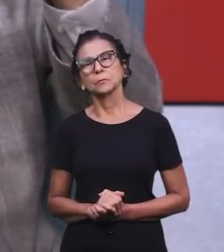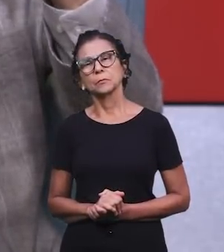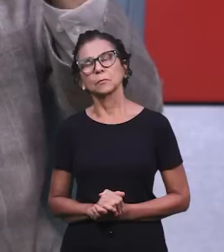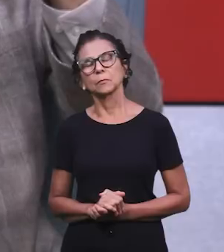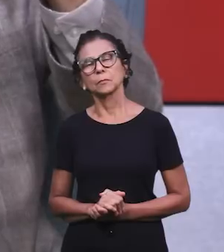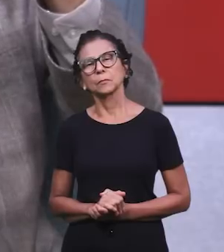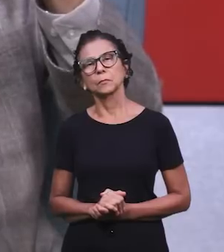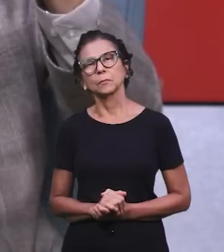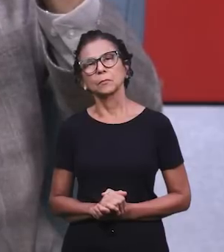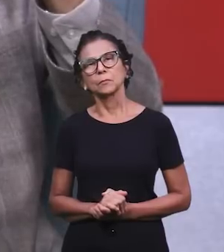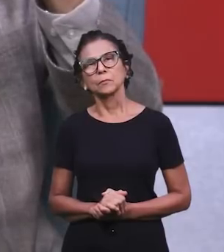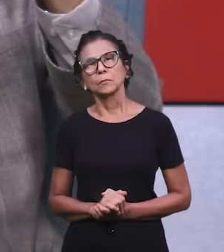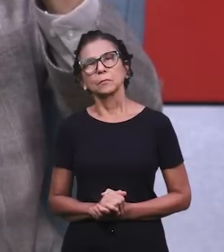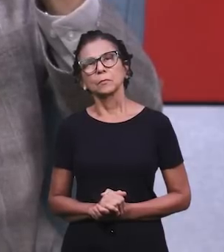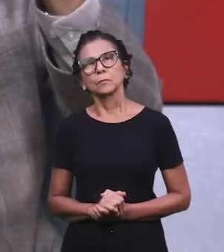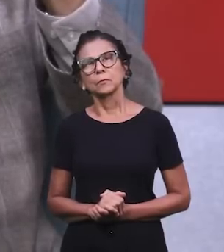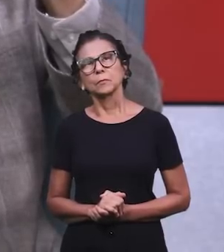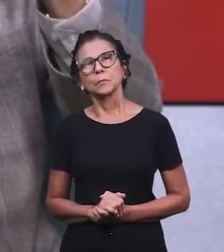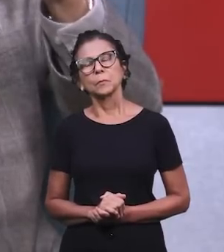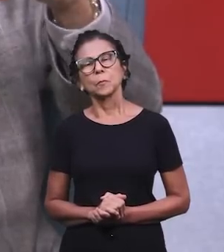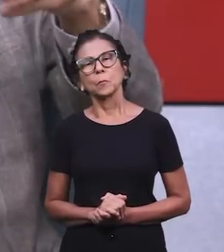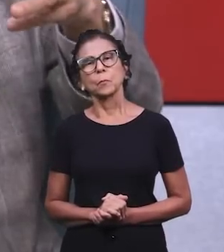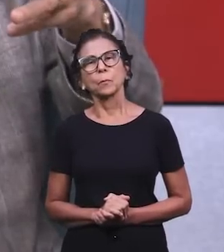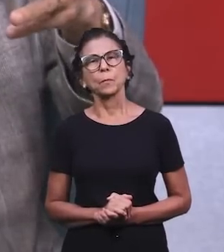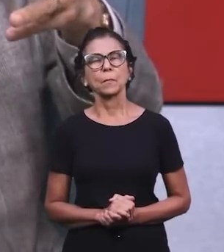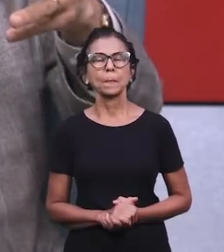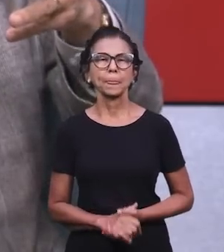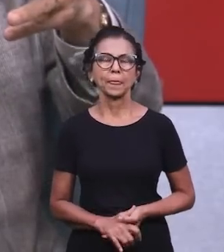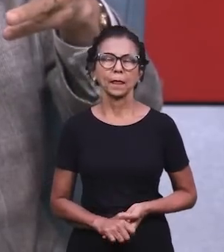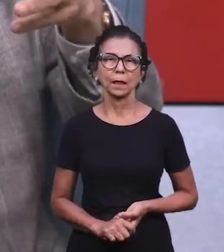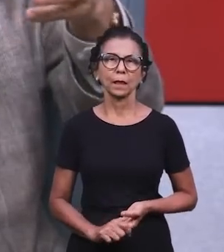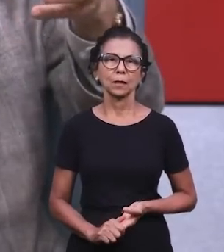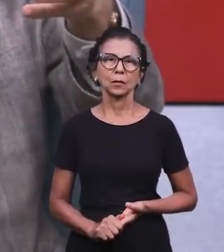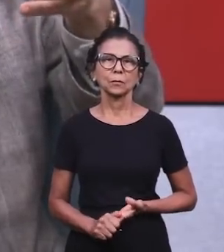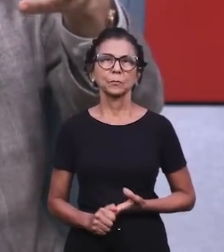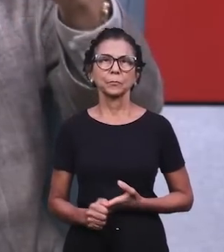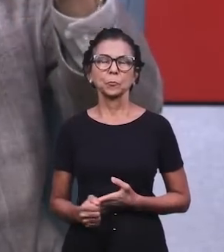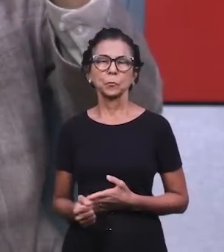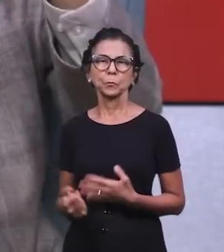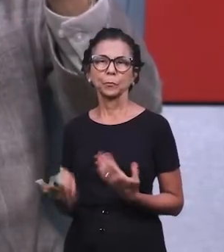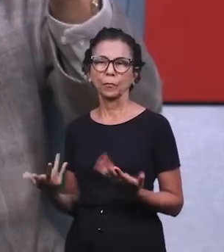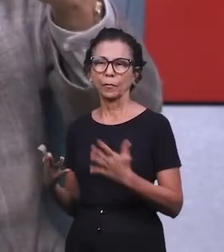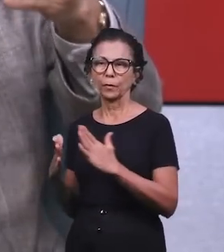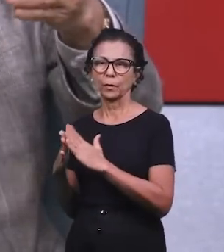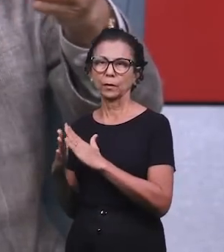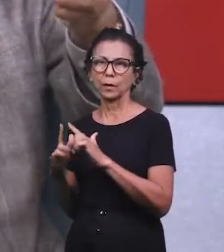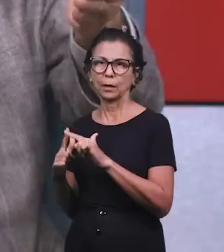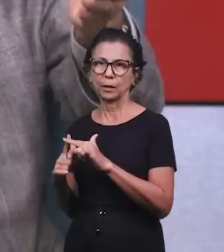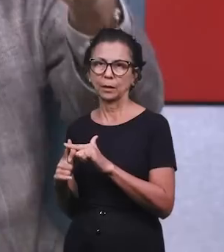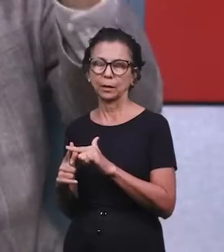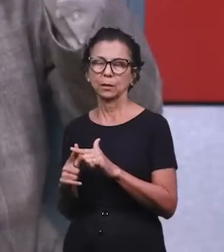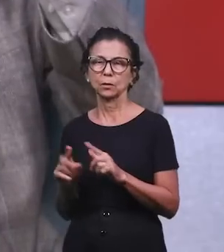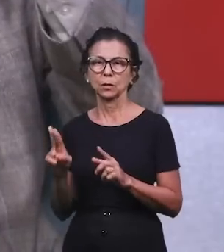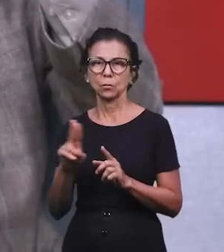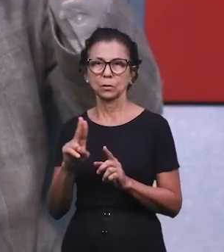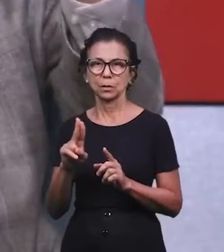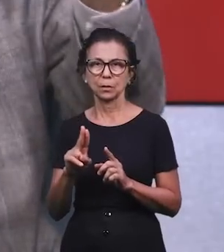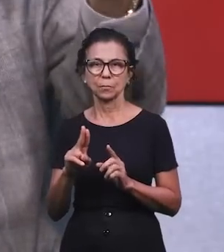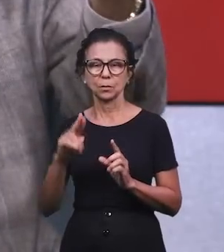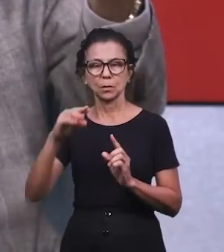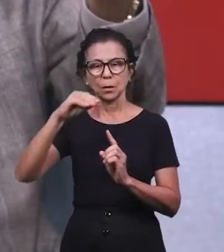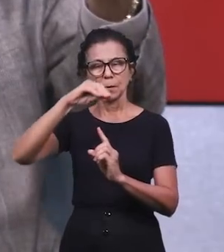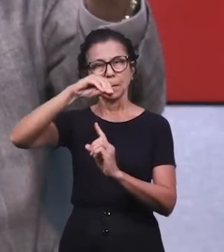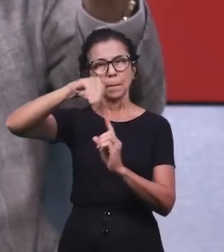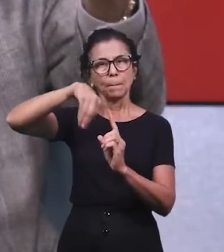costumamos dizer que usamos dentro da igreja, é uma expressão nossa, recursos da graça. O que